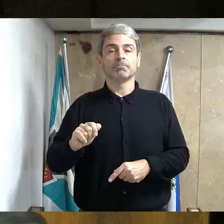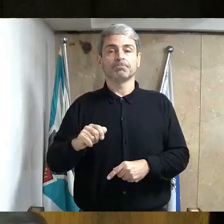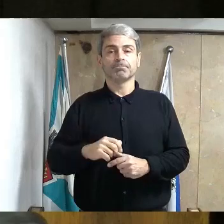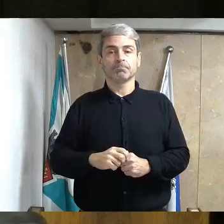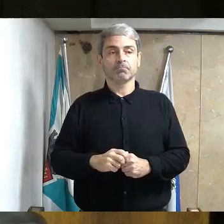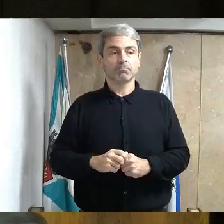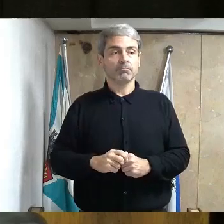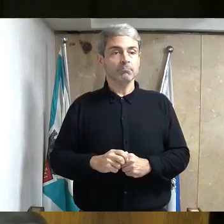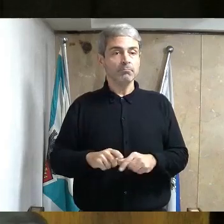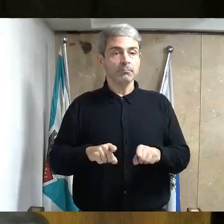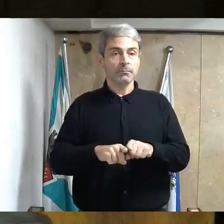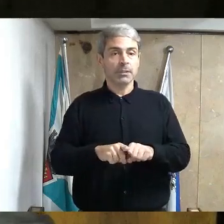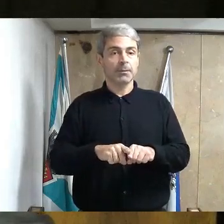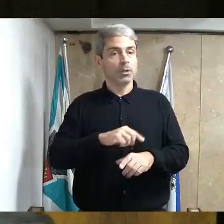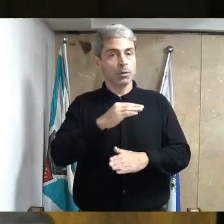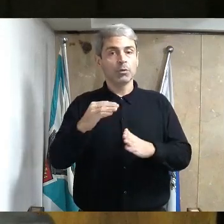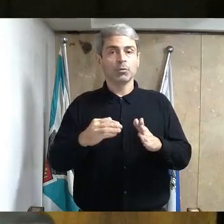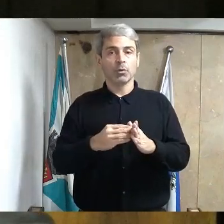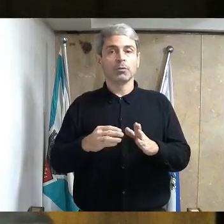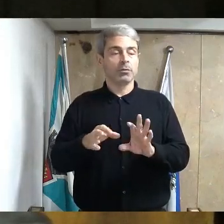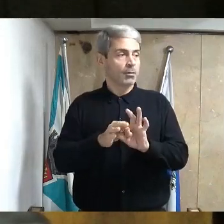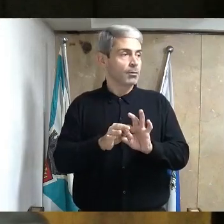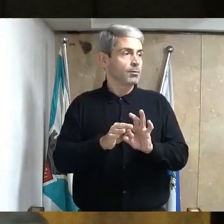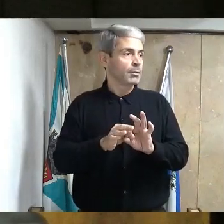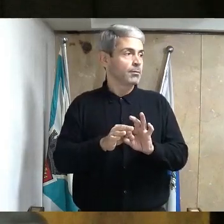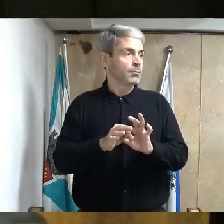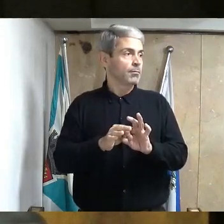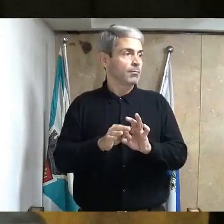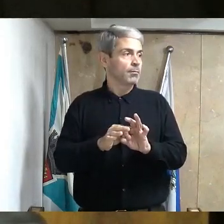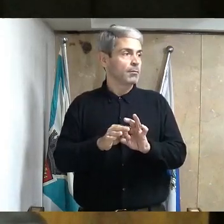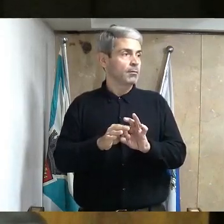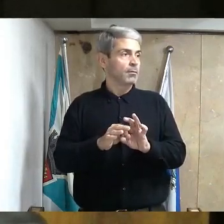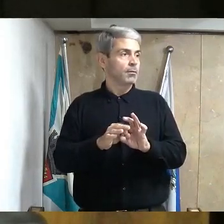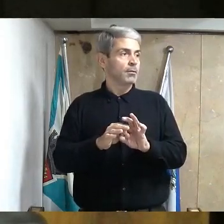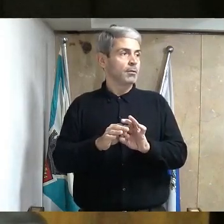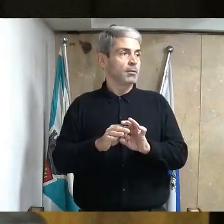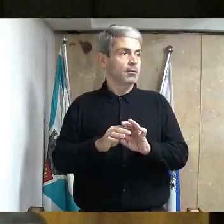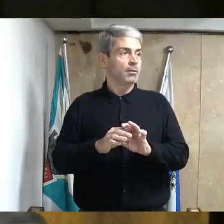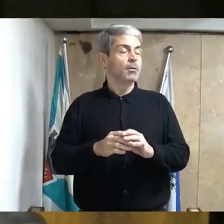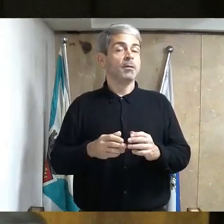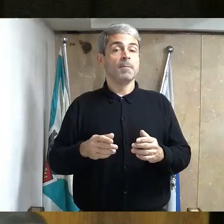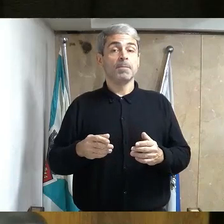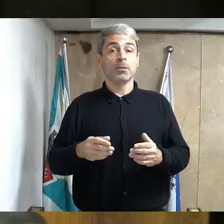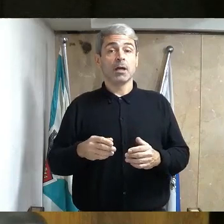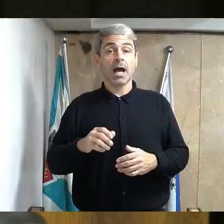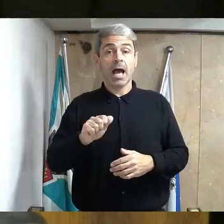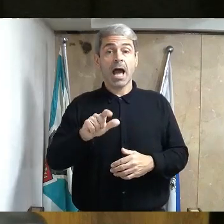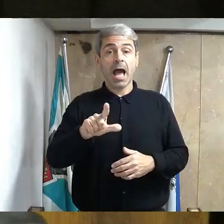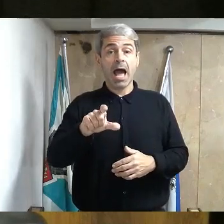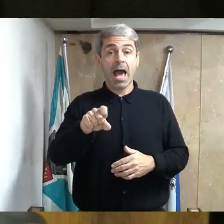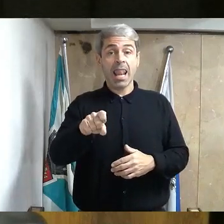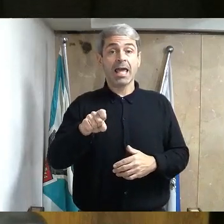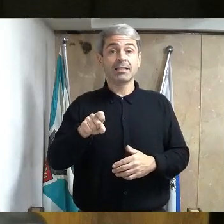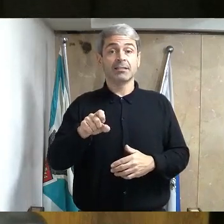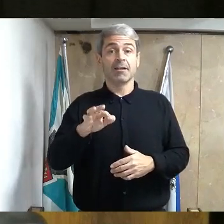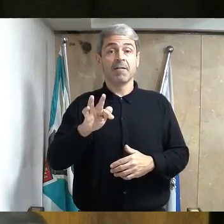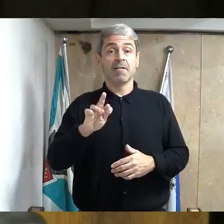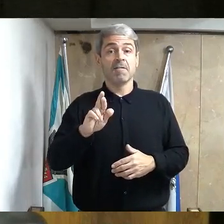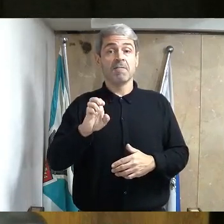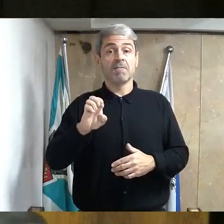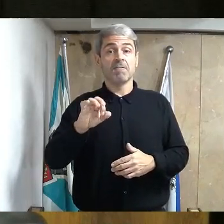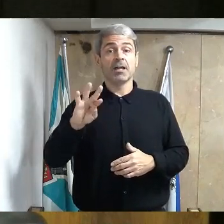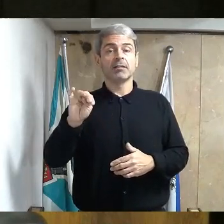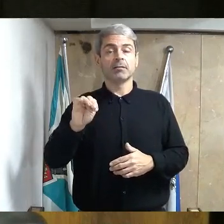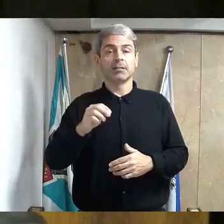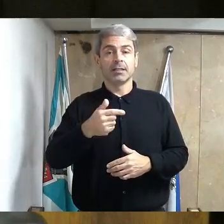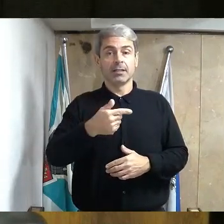Magalhães, Mesquita, Zezinho do Mineirão, Serginho também. Então tá aqui... 17 assinaturas, a